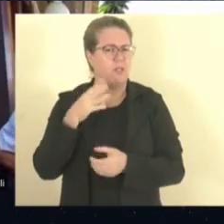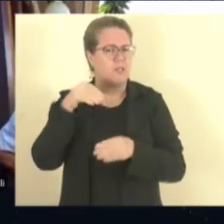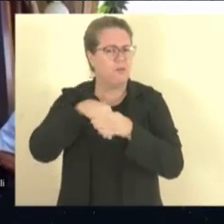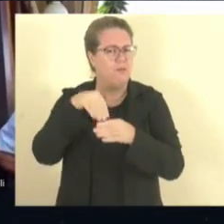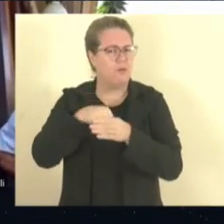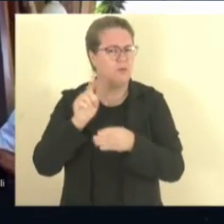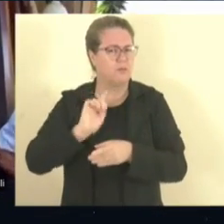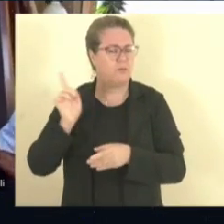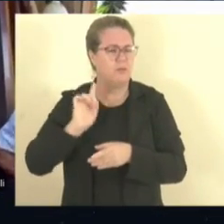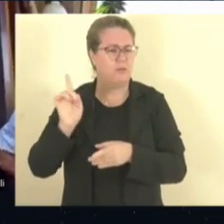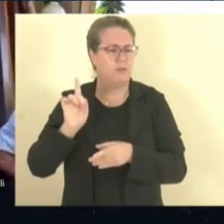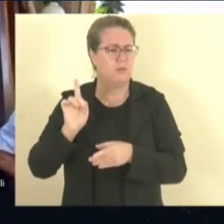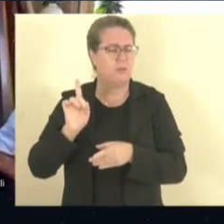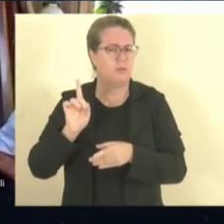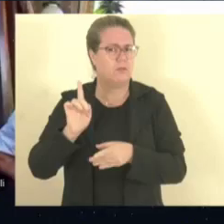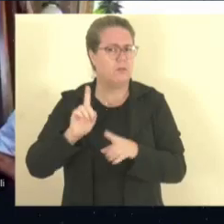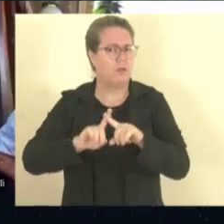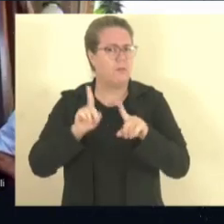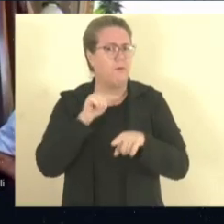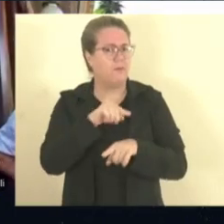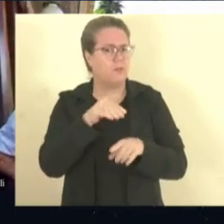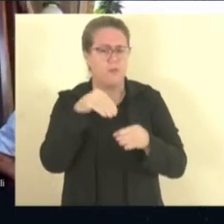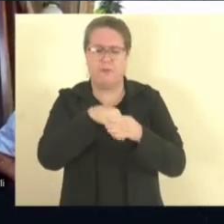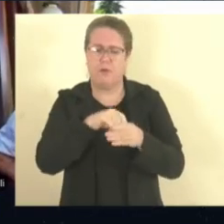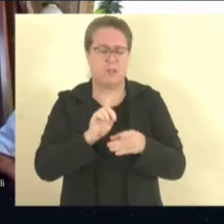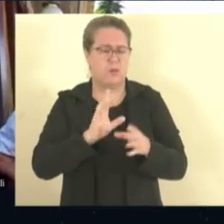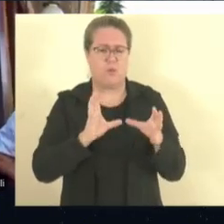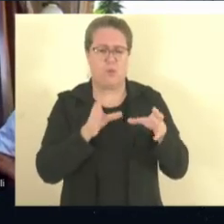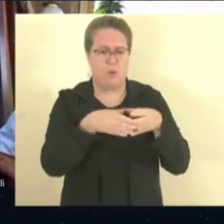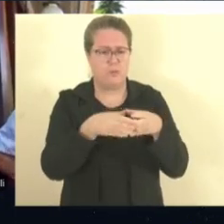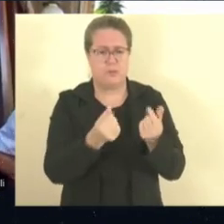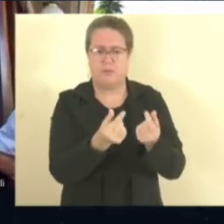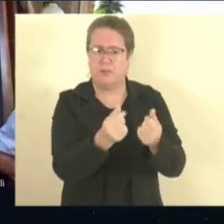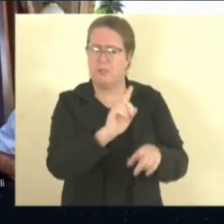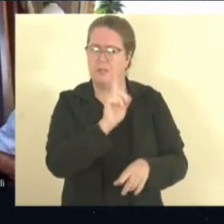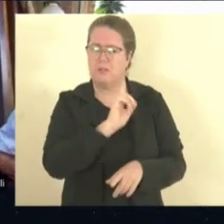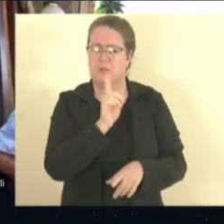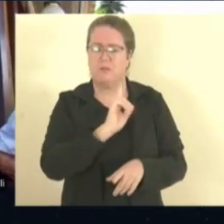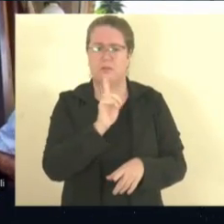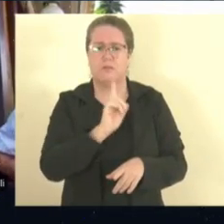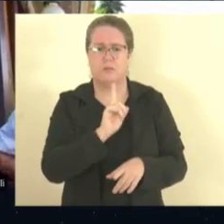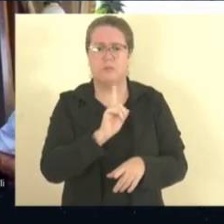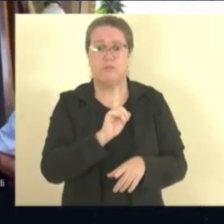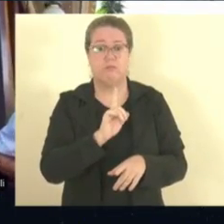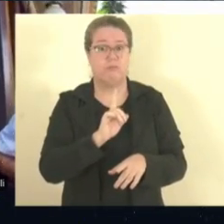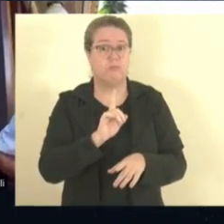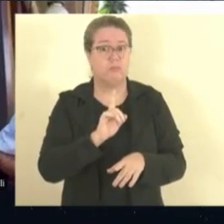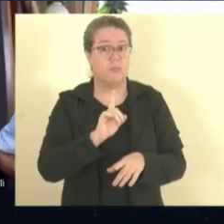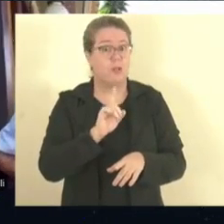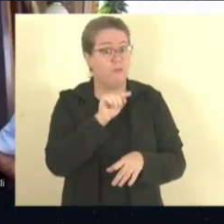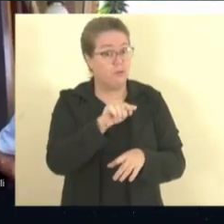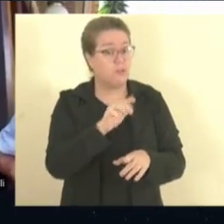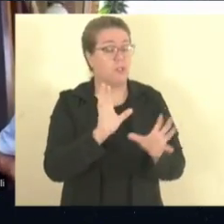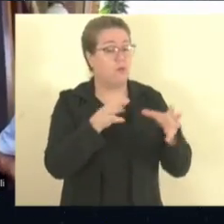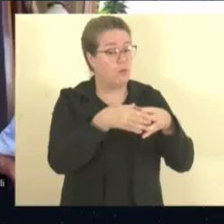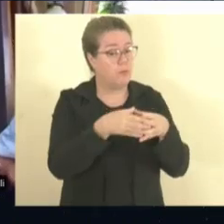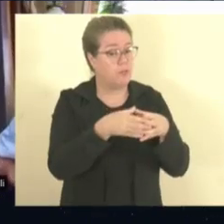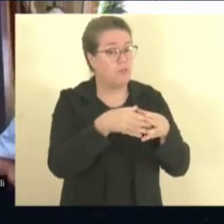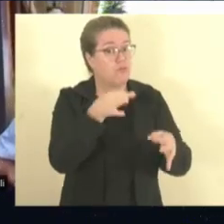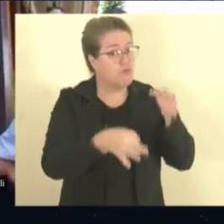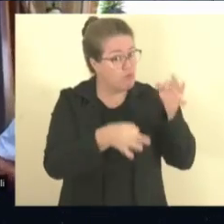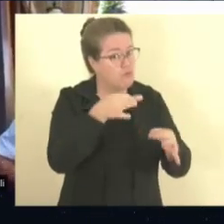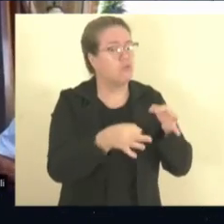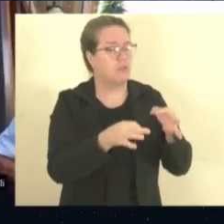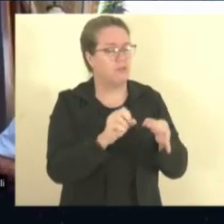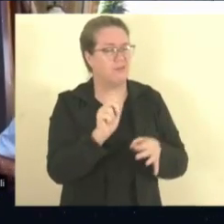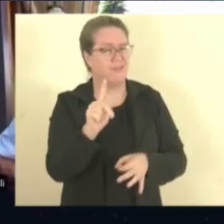Coronel Wellington. Não, mas você não vota na Comissão de Finanças, deputado Lucas. Você votou na geral. Comissão de Justiça, foram 6 votos sim, 1